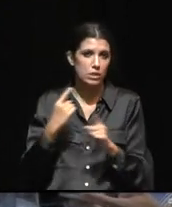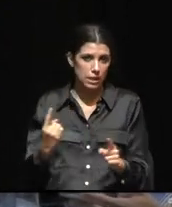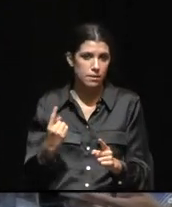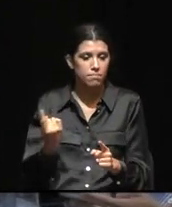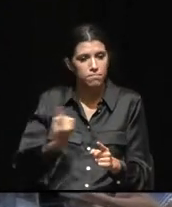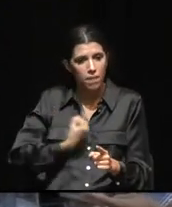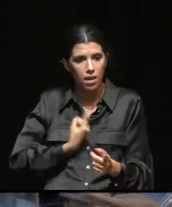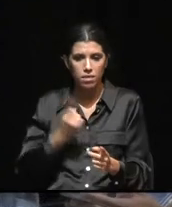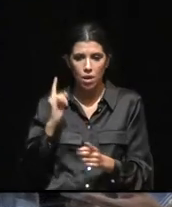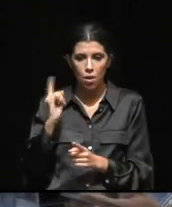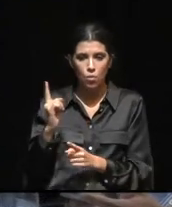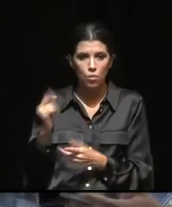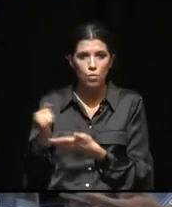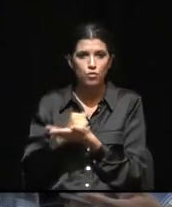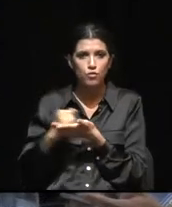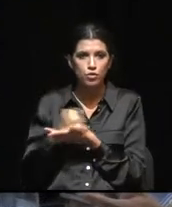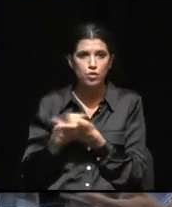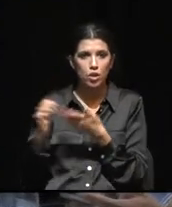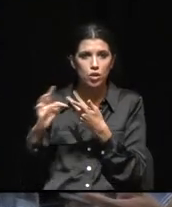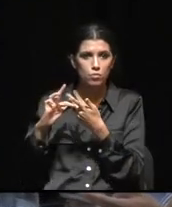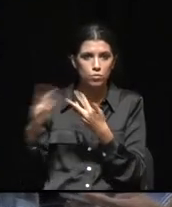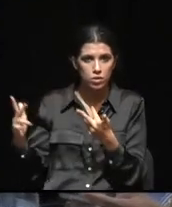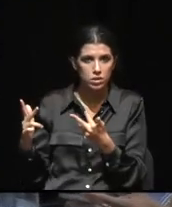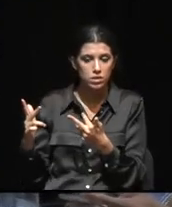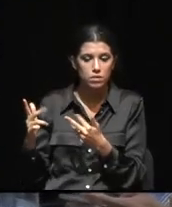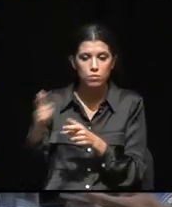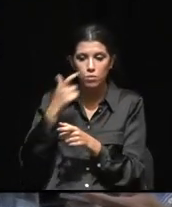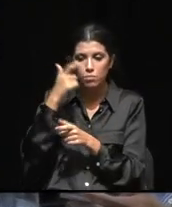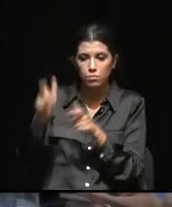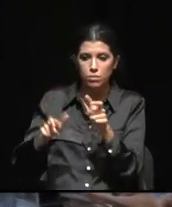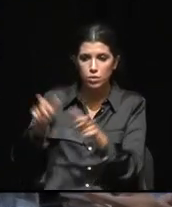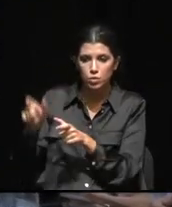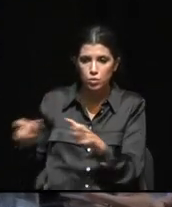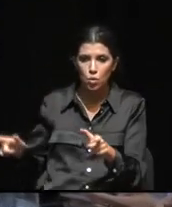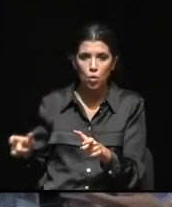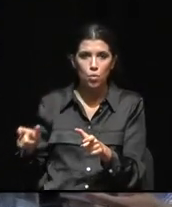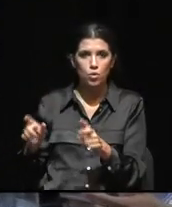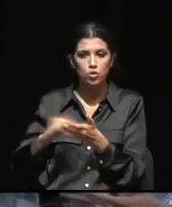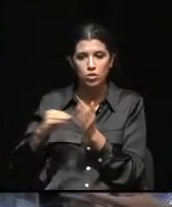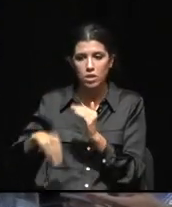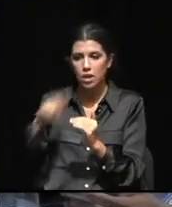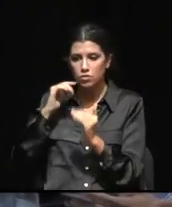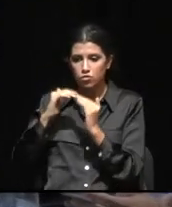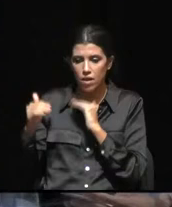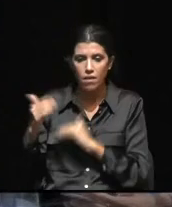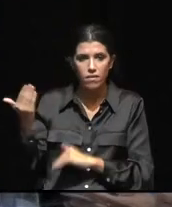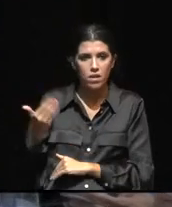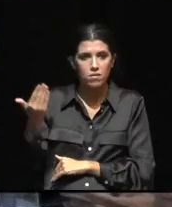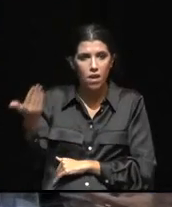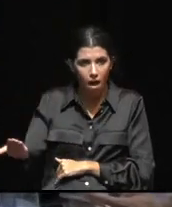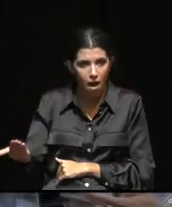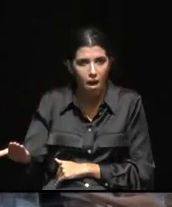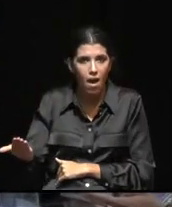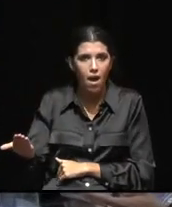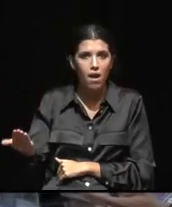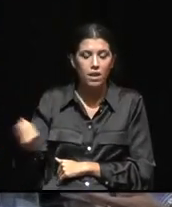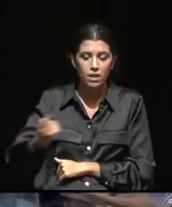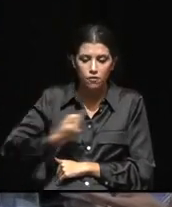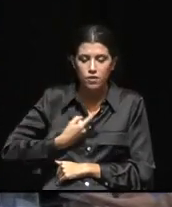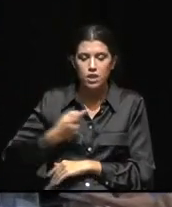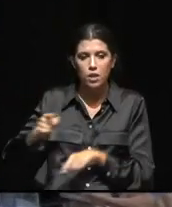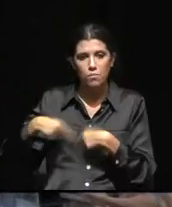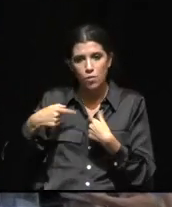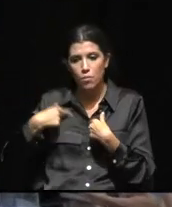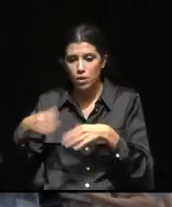deveriam ser os trabalhadores do do município portanto um quadro de pessoal estável e com direitos que eh deveria